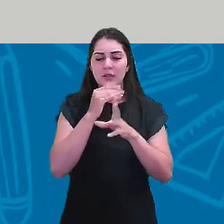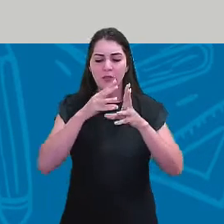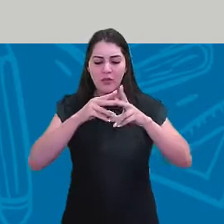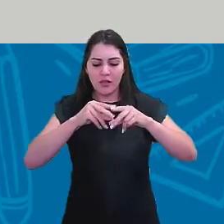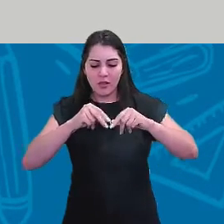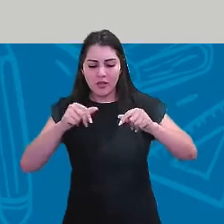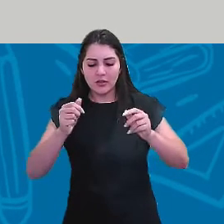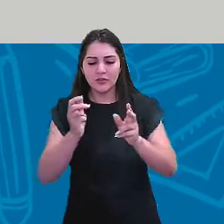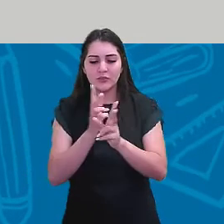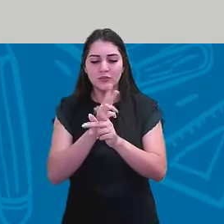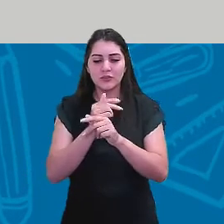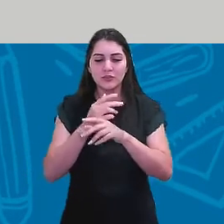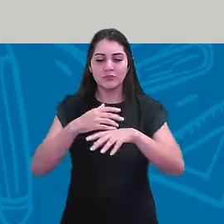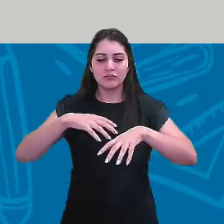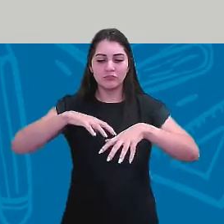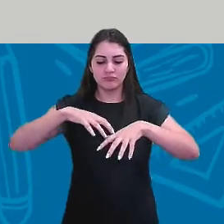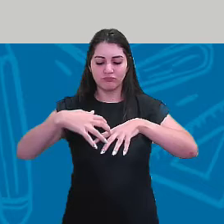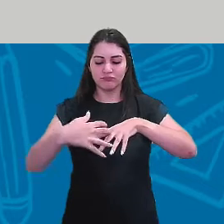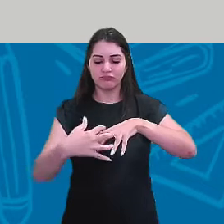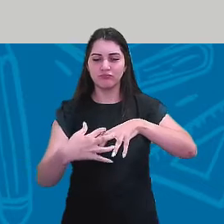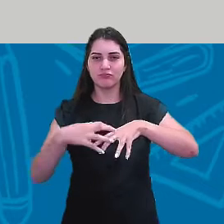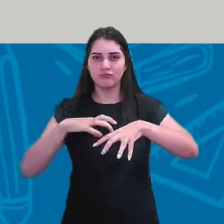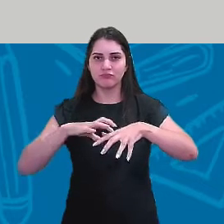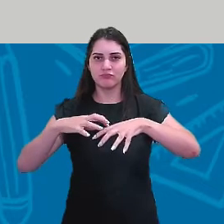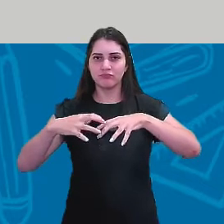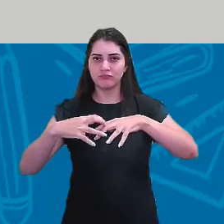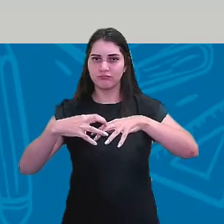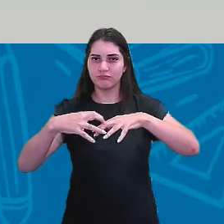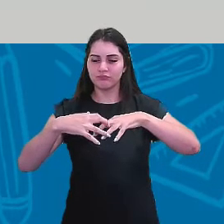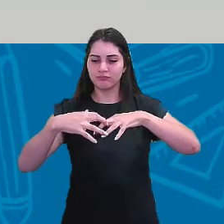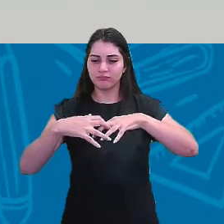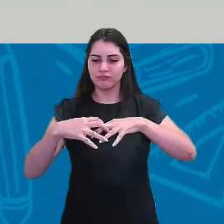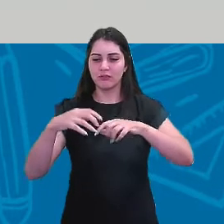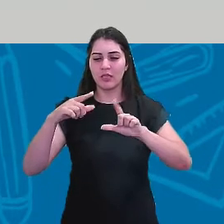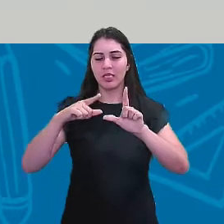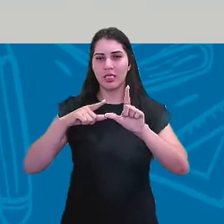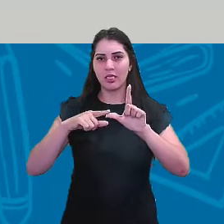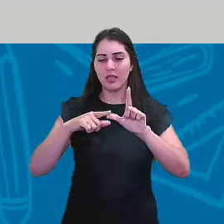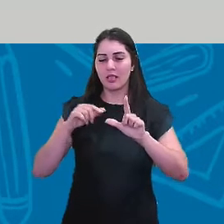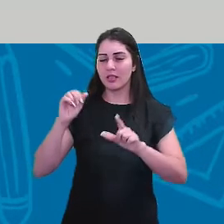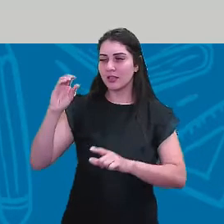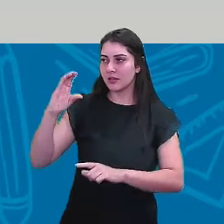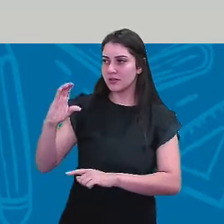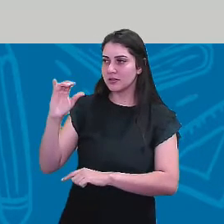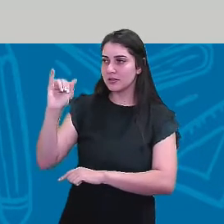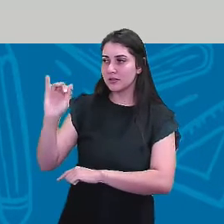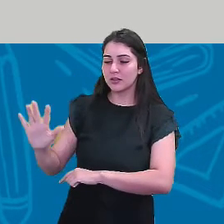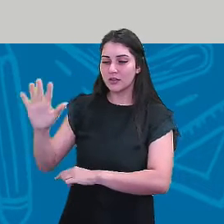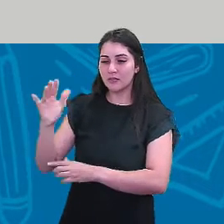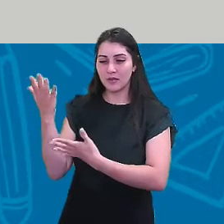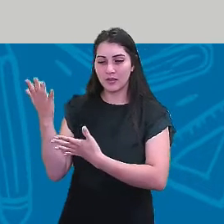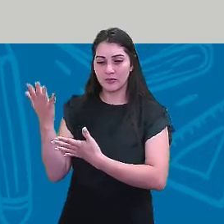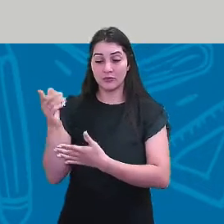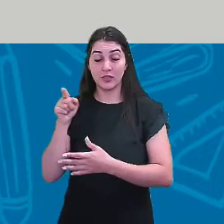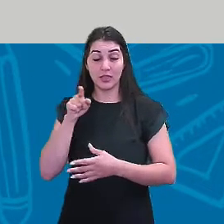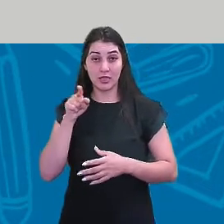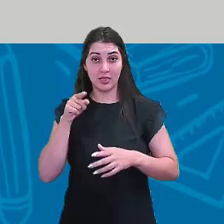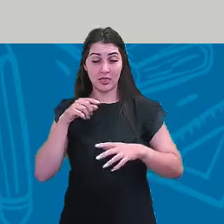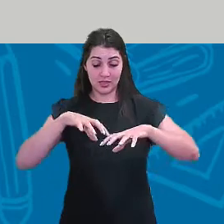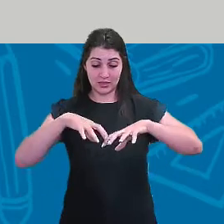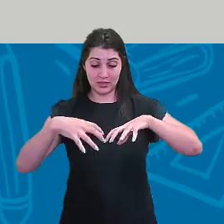fininha, vai se depositando, ó, nessa imagem da letra C aqui, ó, nesses espaçozinhos. Nessas